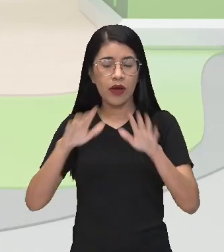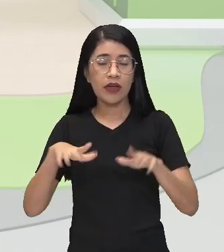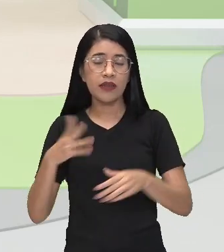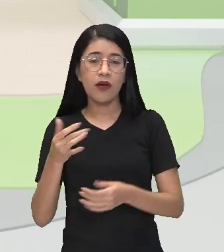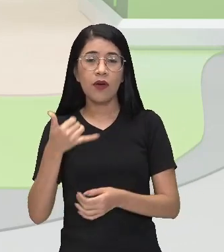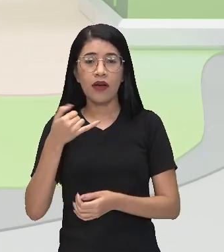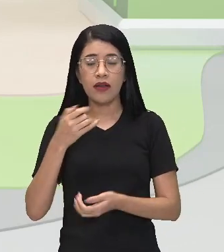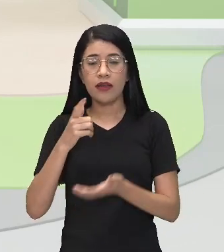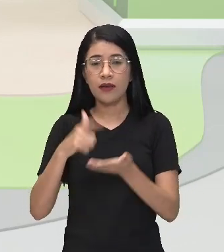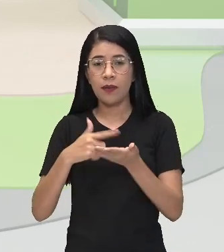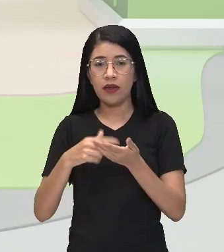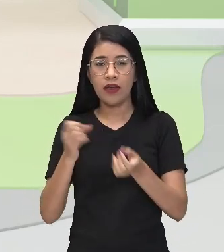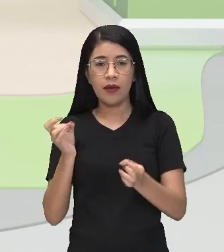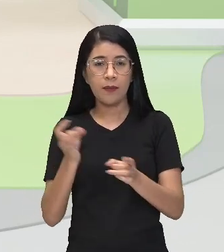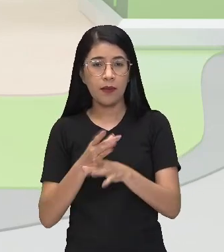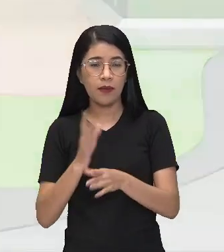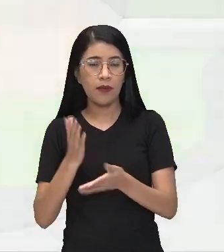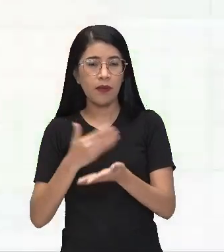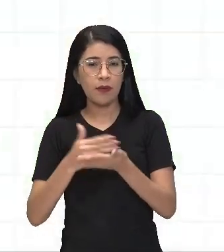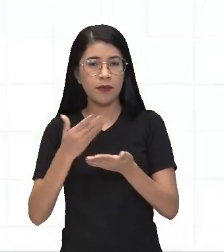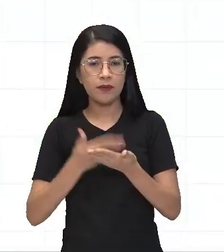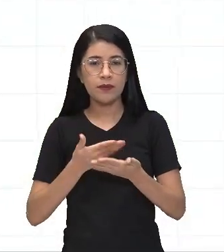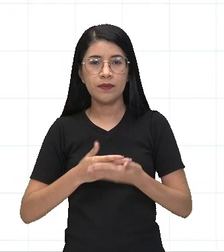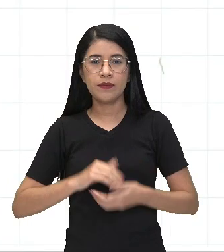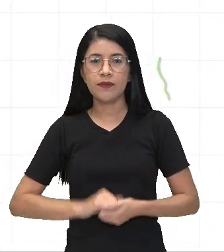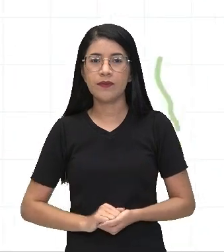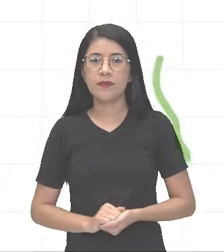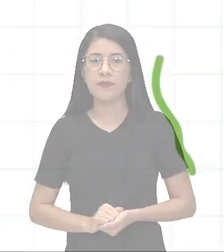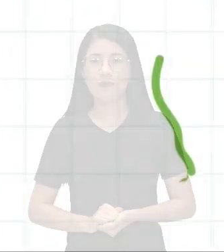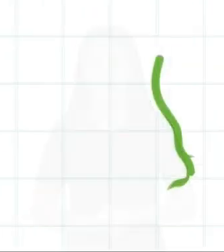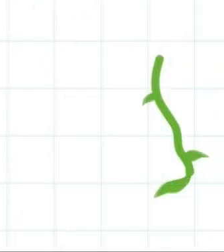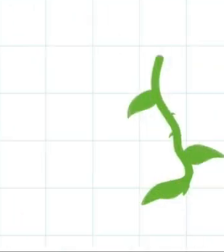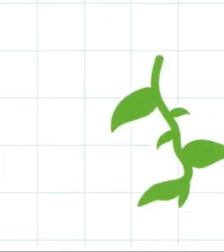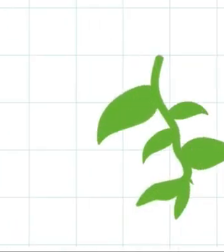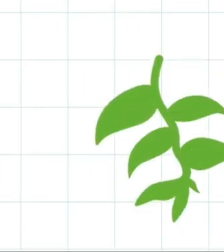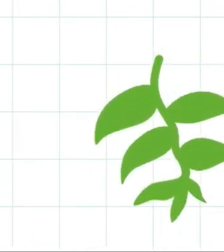na mão e vamos para a nossa aula.